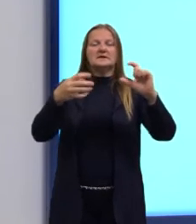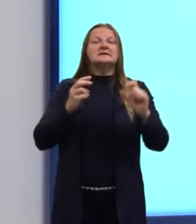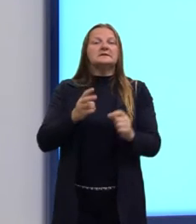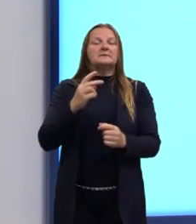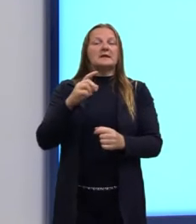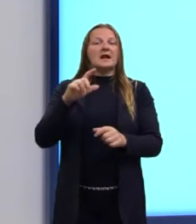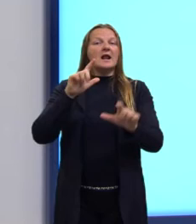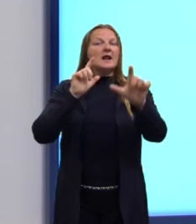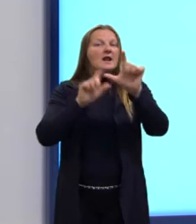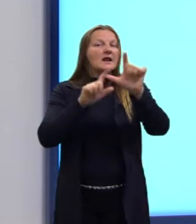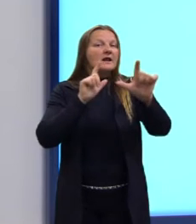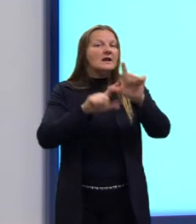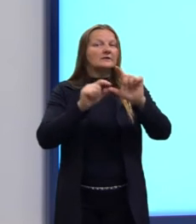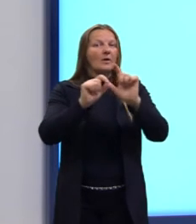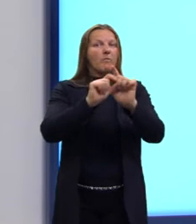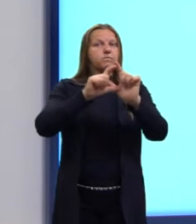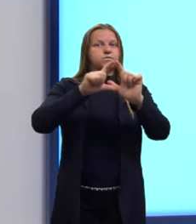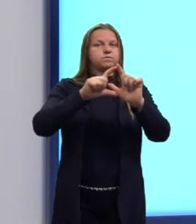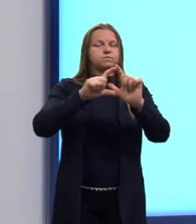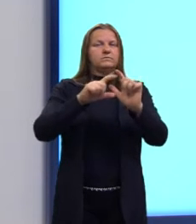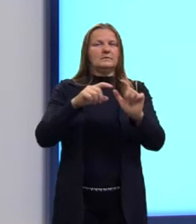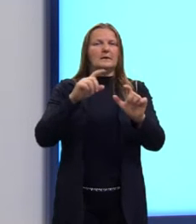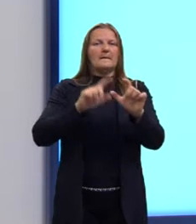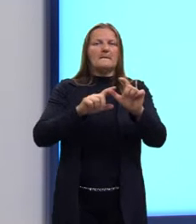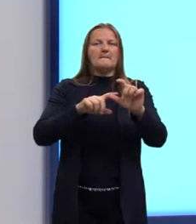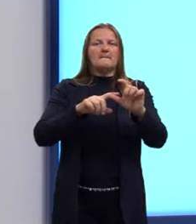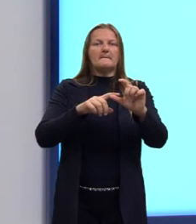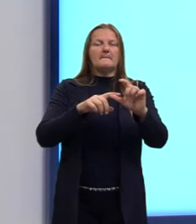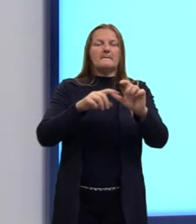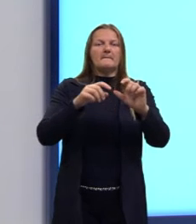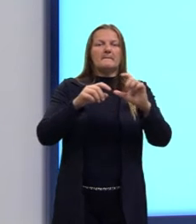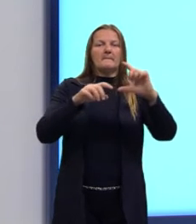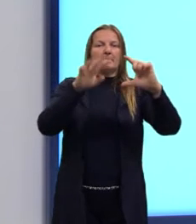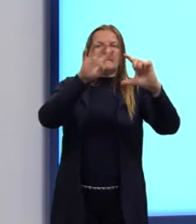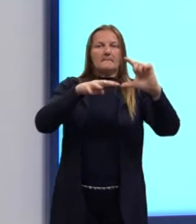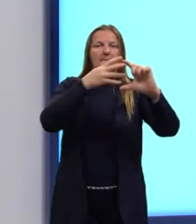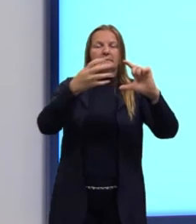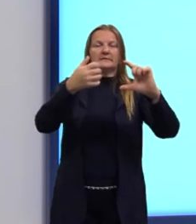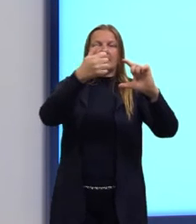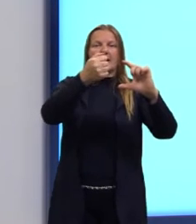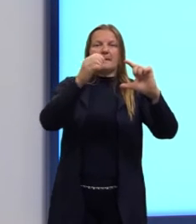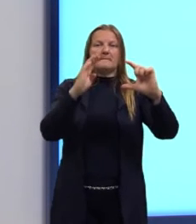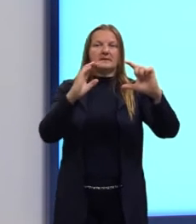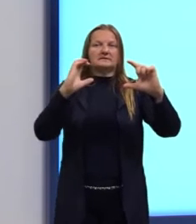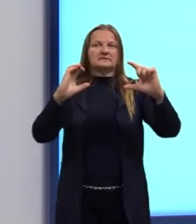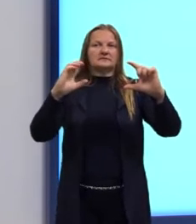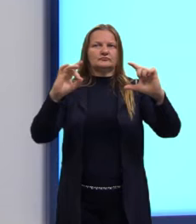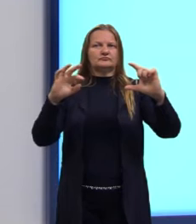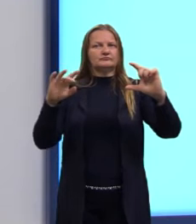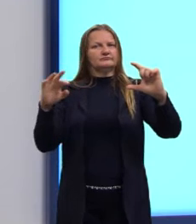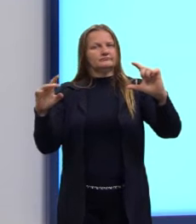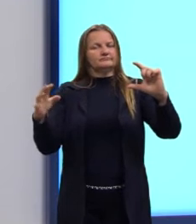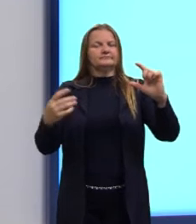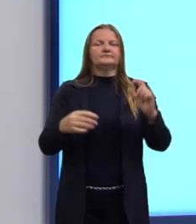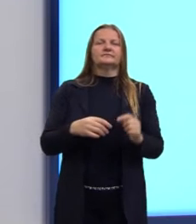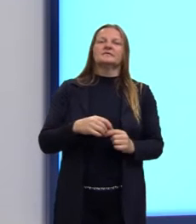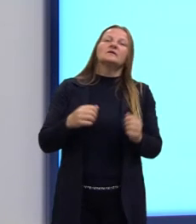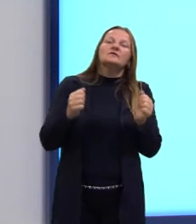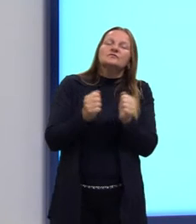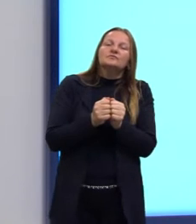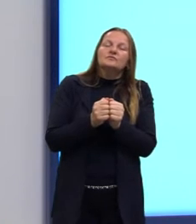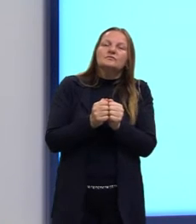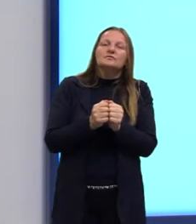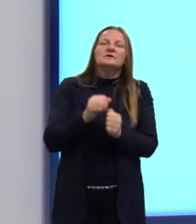maiúsculas então nós temos a matriz a matriz B Matriz C assim por diante elas são acompanhadas